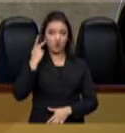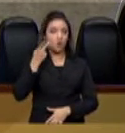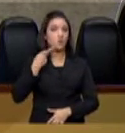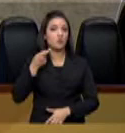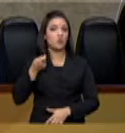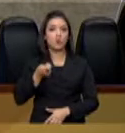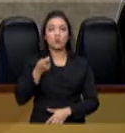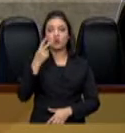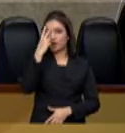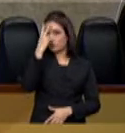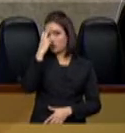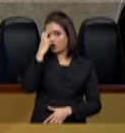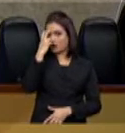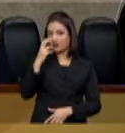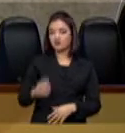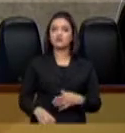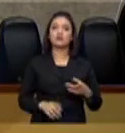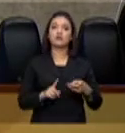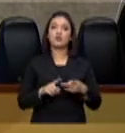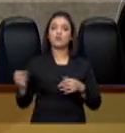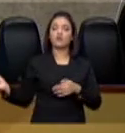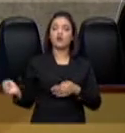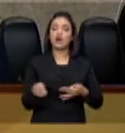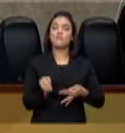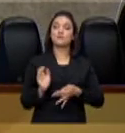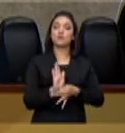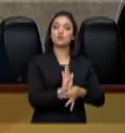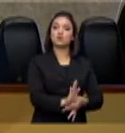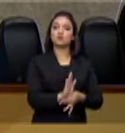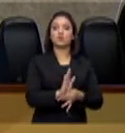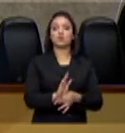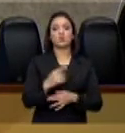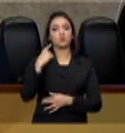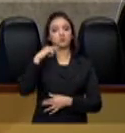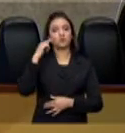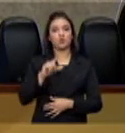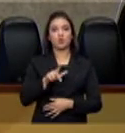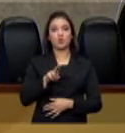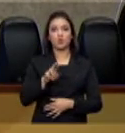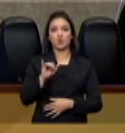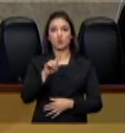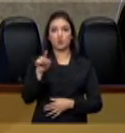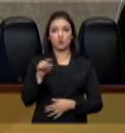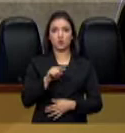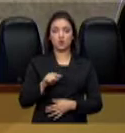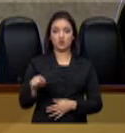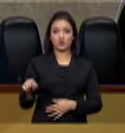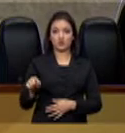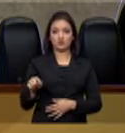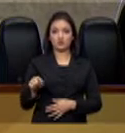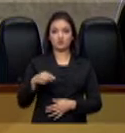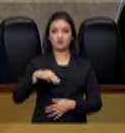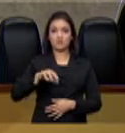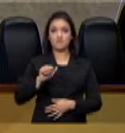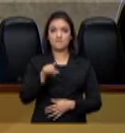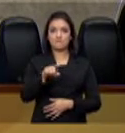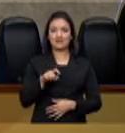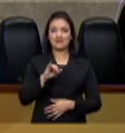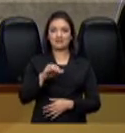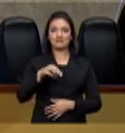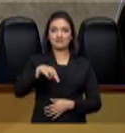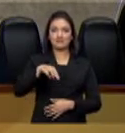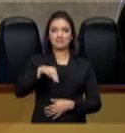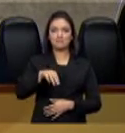procurador-geral da República, pelo amigo escuro doutor Luiz Maximiliano Leal Telesca Mota e